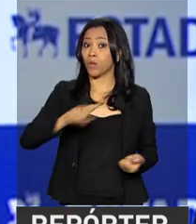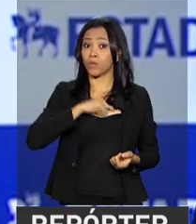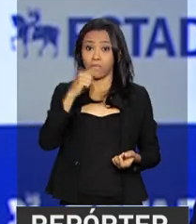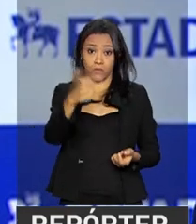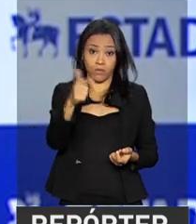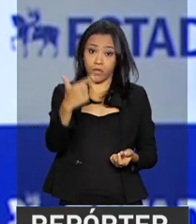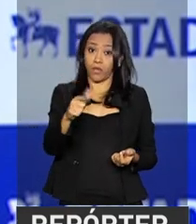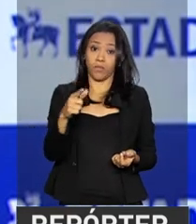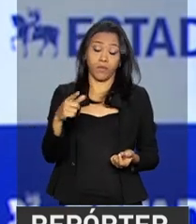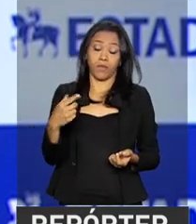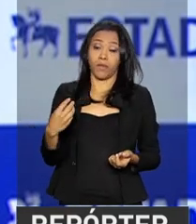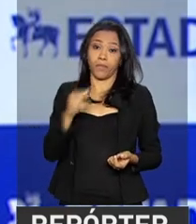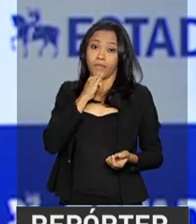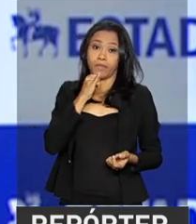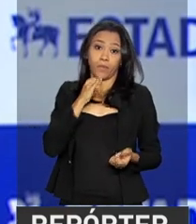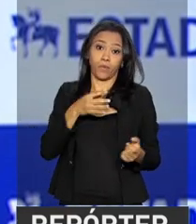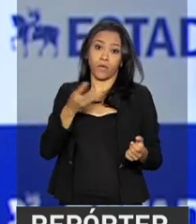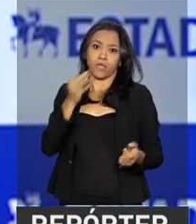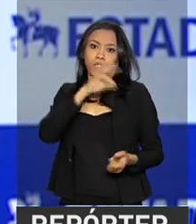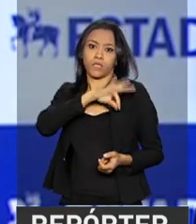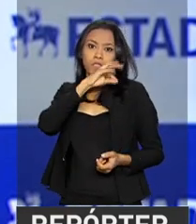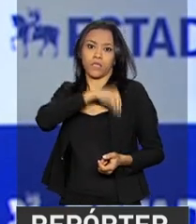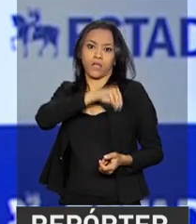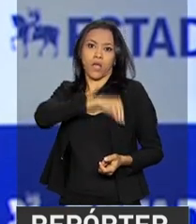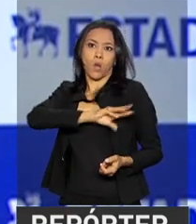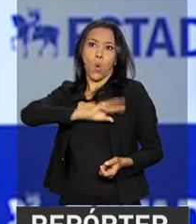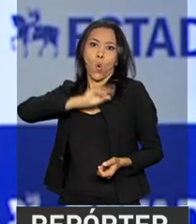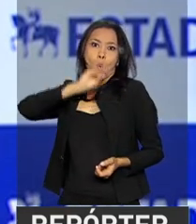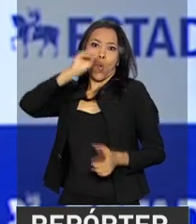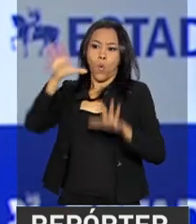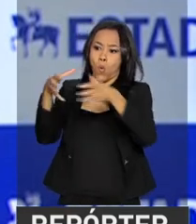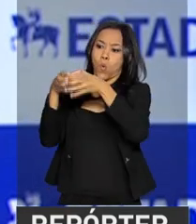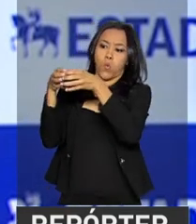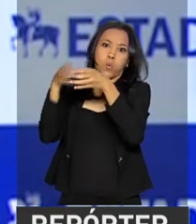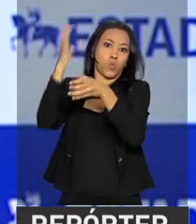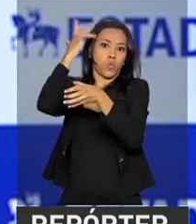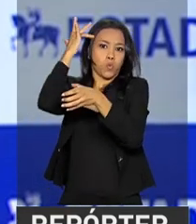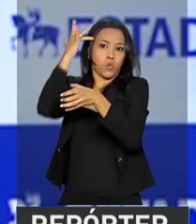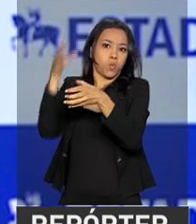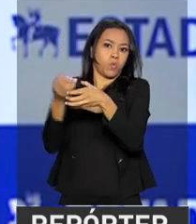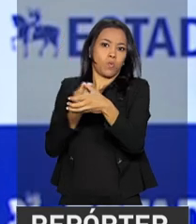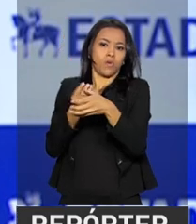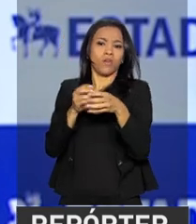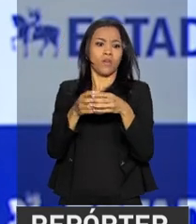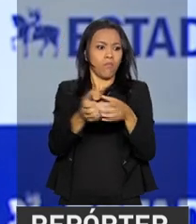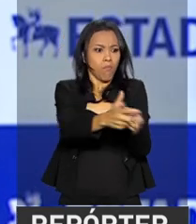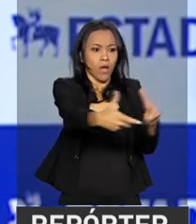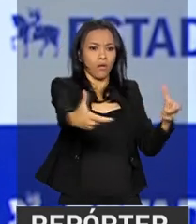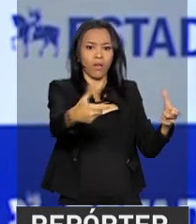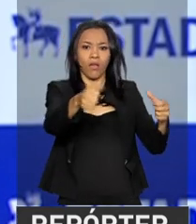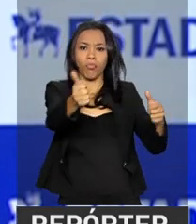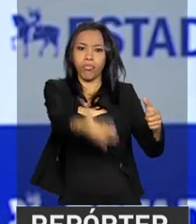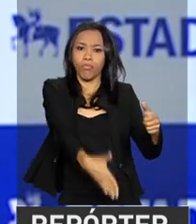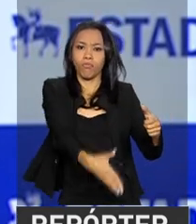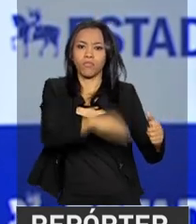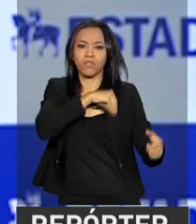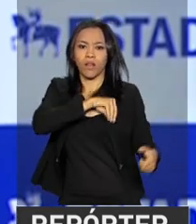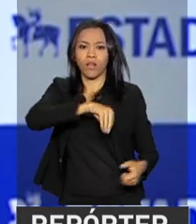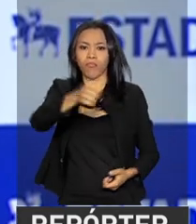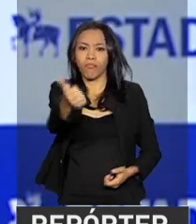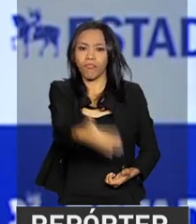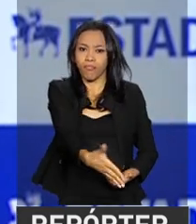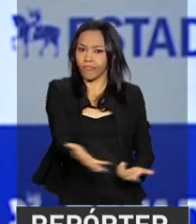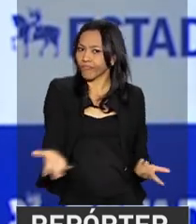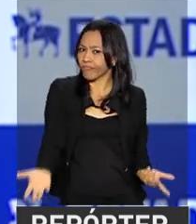com esses privilégios odiosos é de poucos ganharem tanto e muitos ganhar então pouco no brasil a